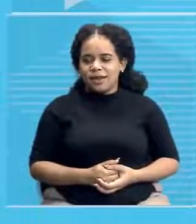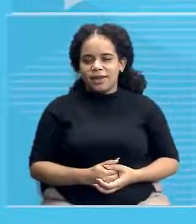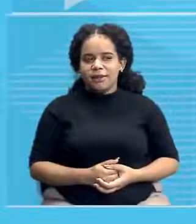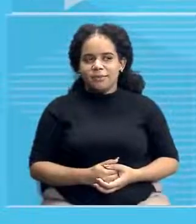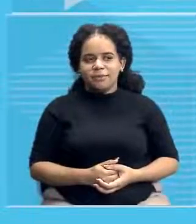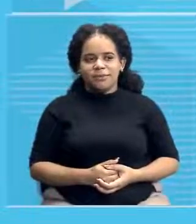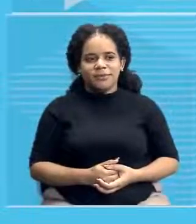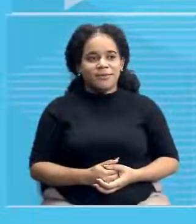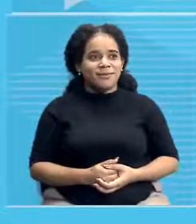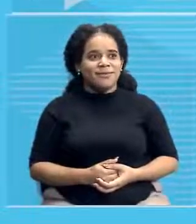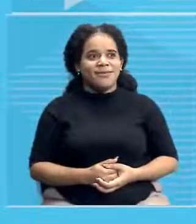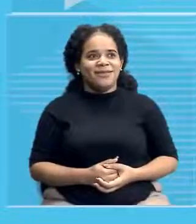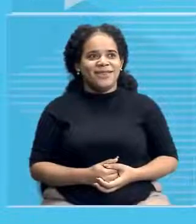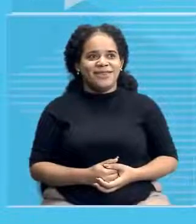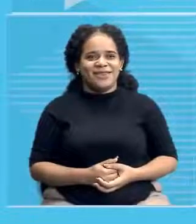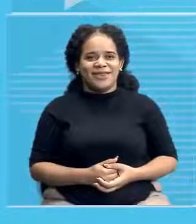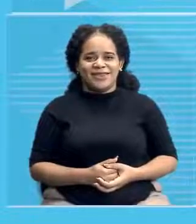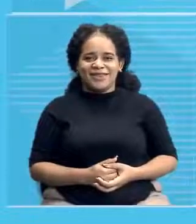Rebelde.